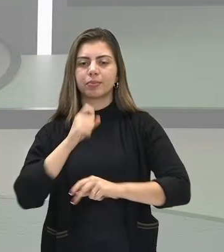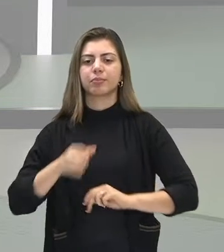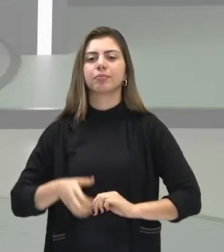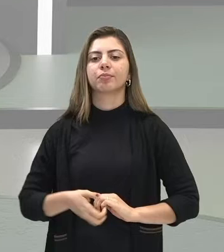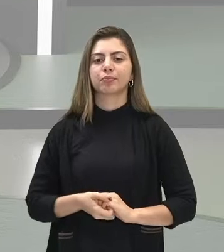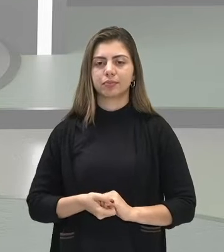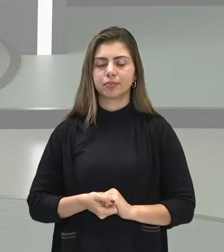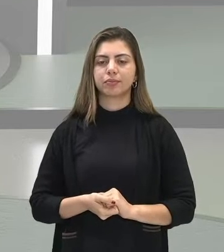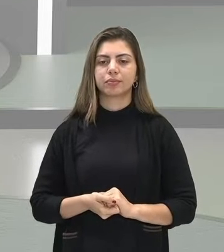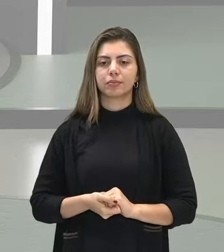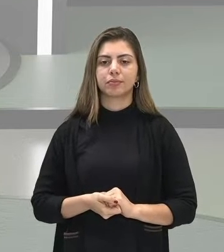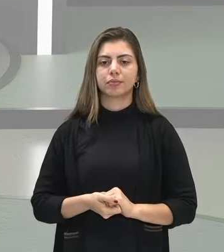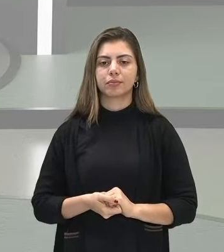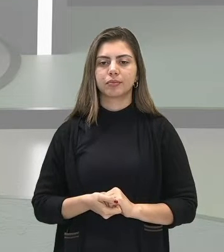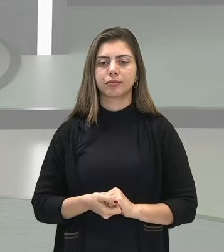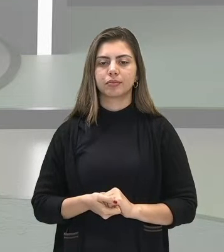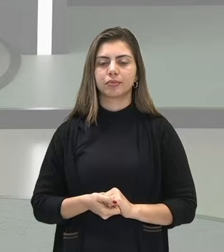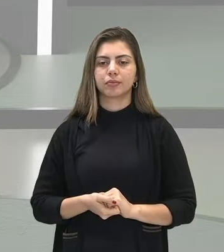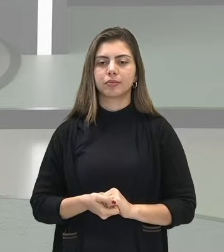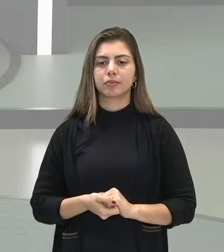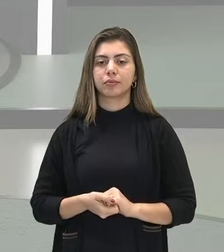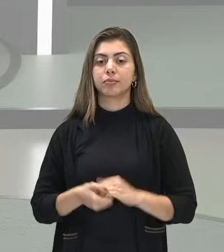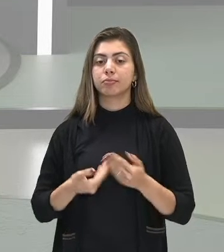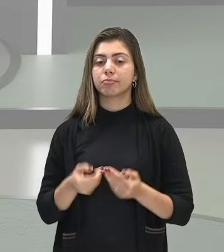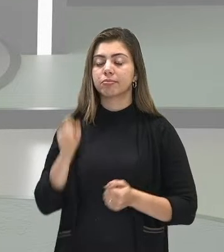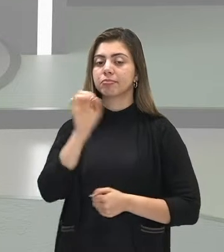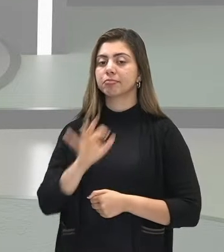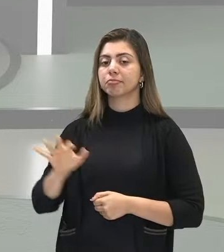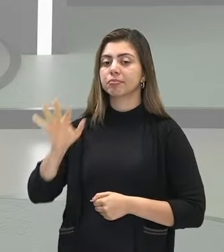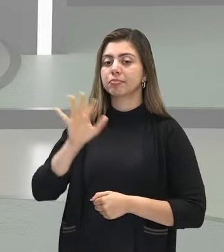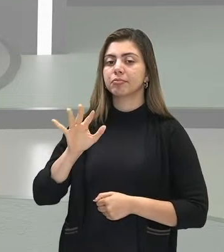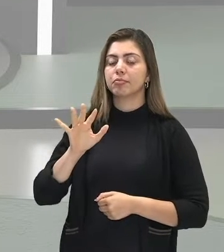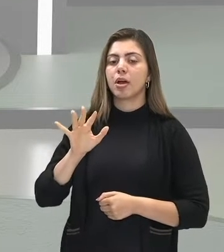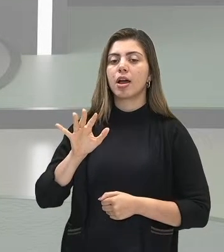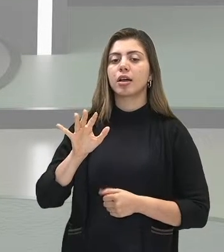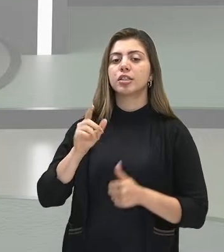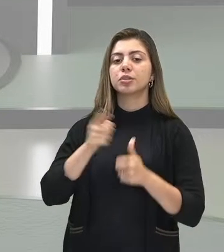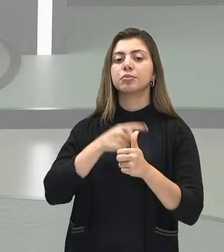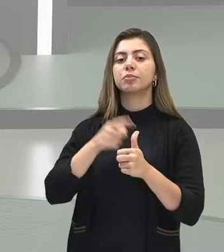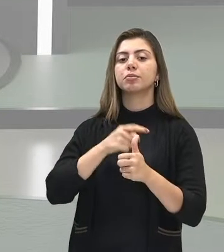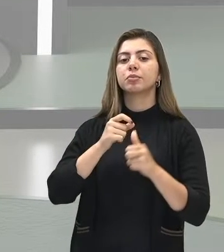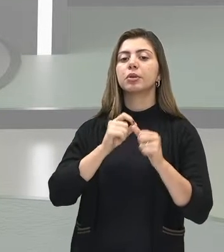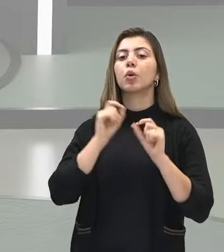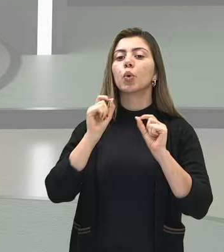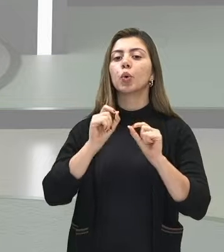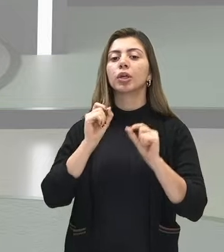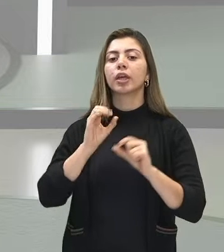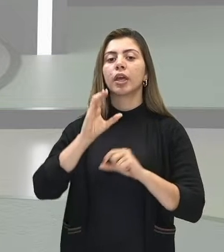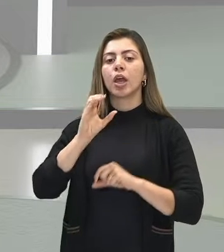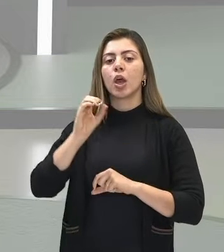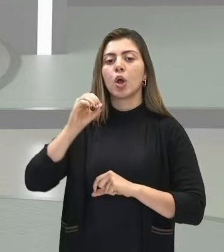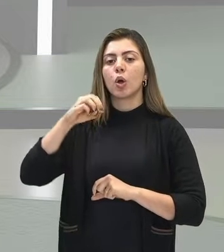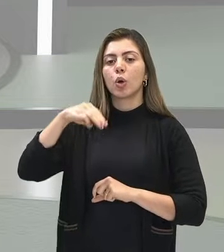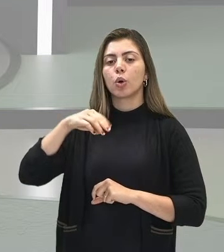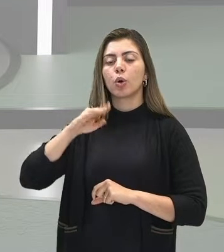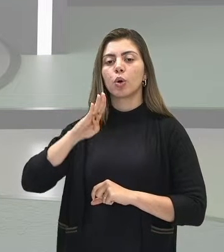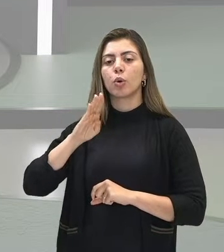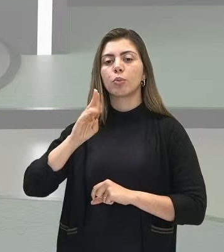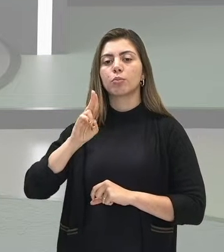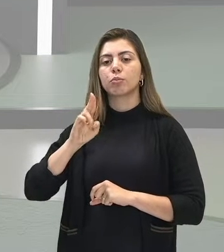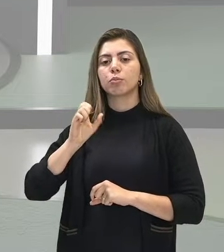ambiente. Na primeira imagem, nós temos aí a combustão, né?